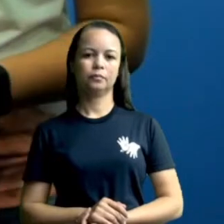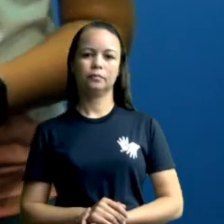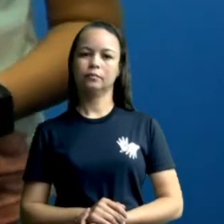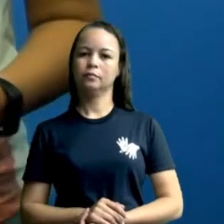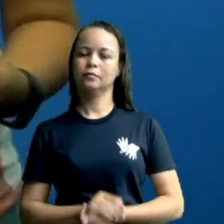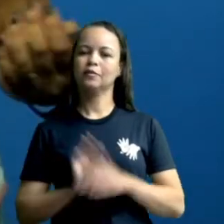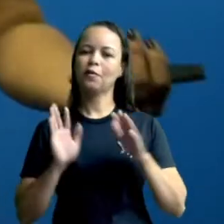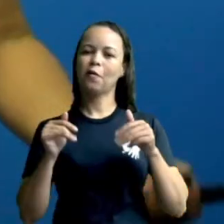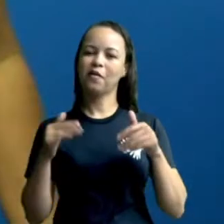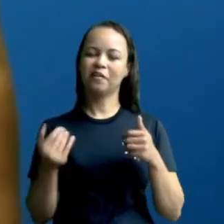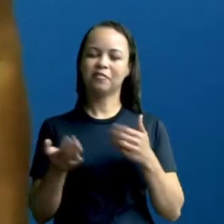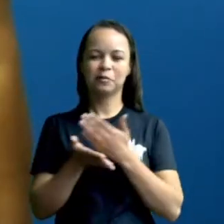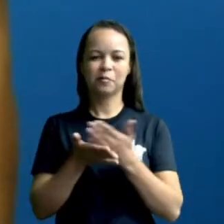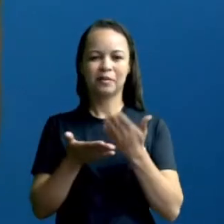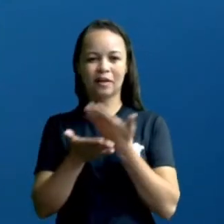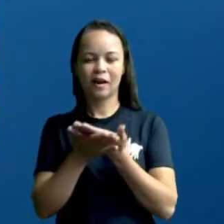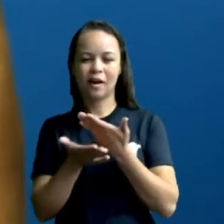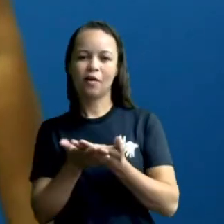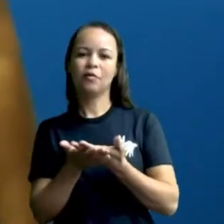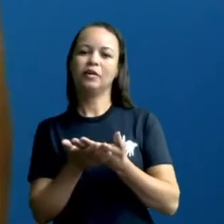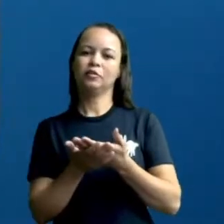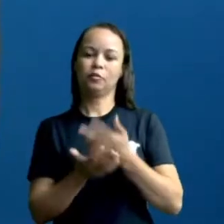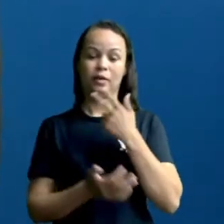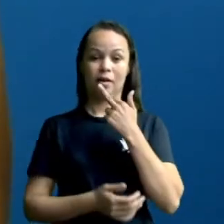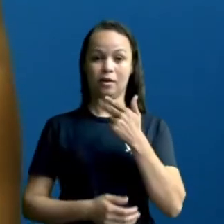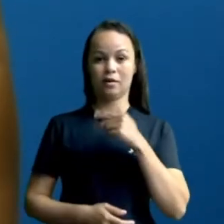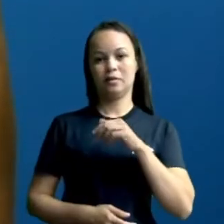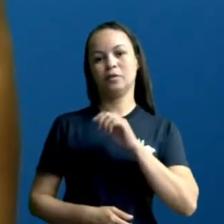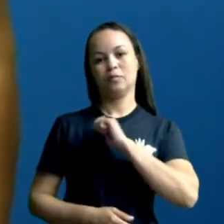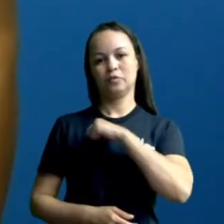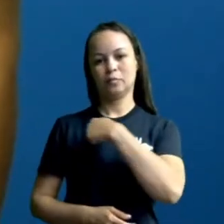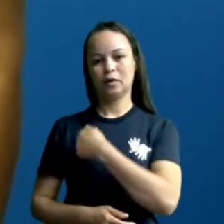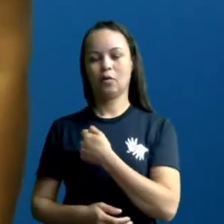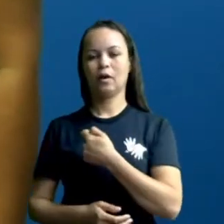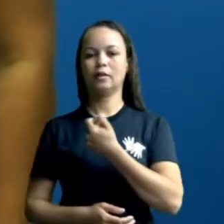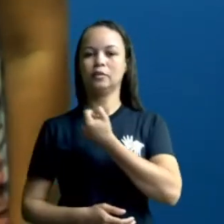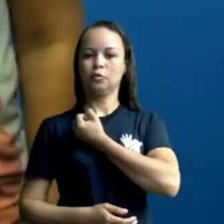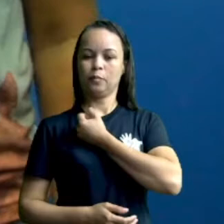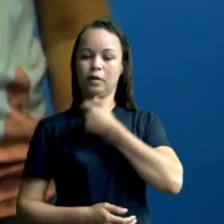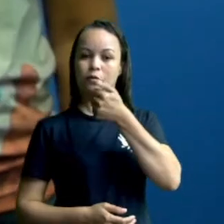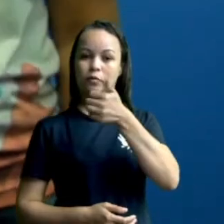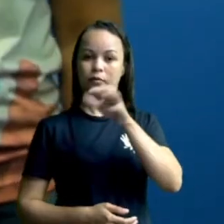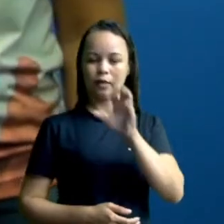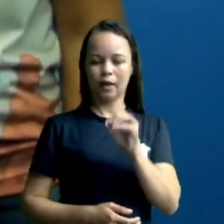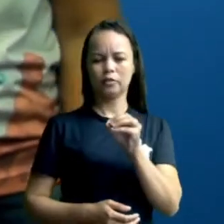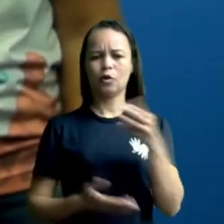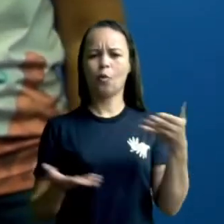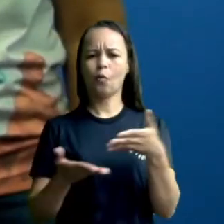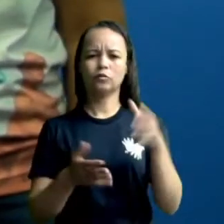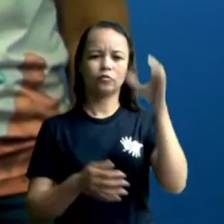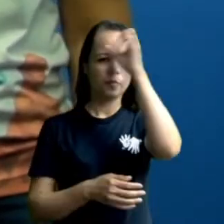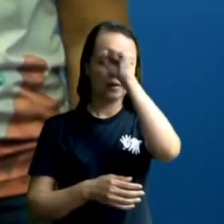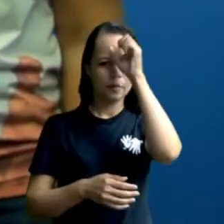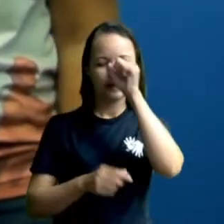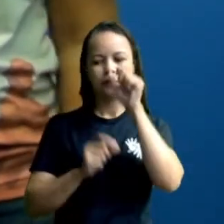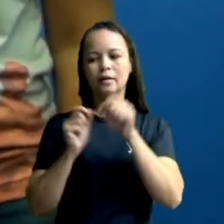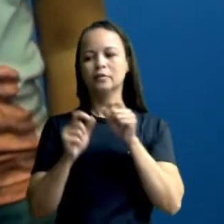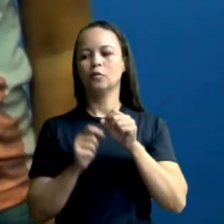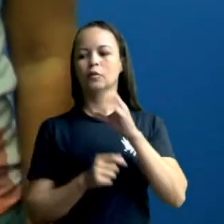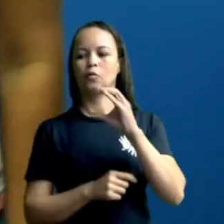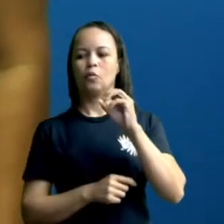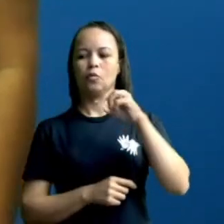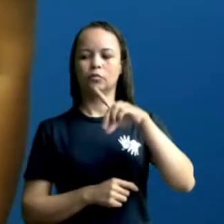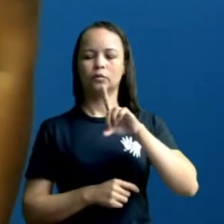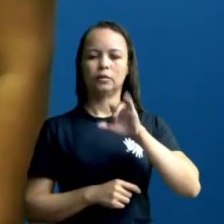Oi, gente, estamos aqui para mais uma aula de língua espanhola, nossa aula de número 10, e hoje nós vamos aprender sobre o condicional simples